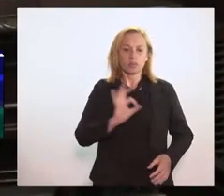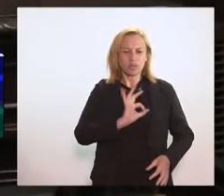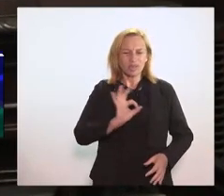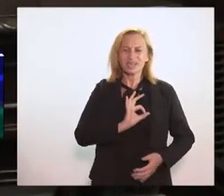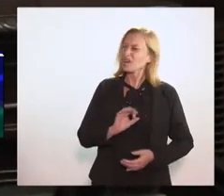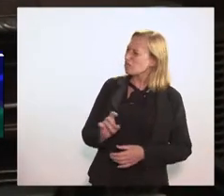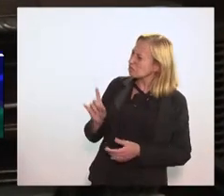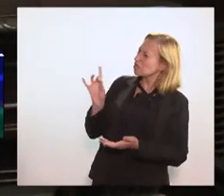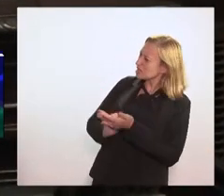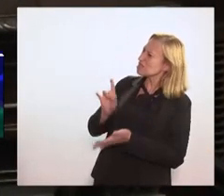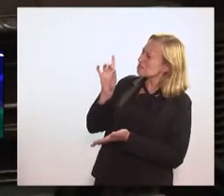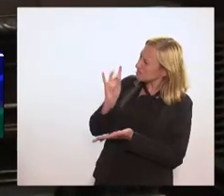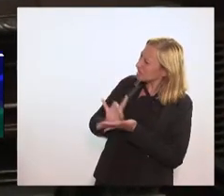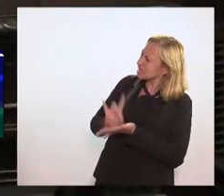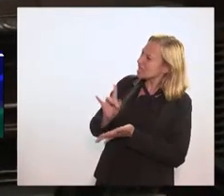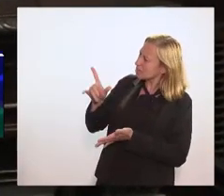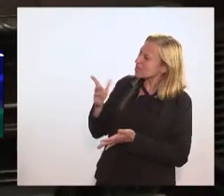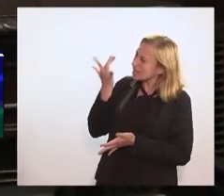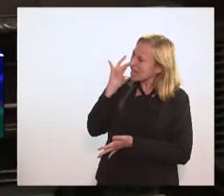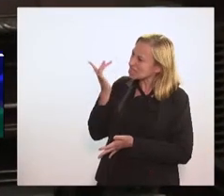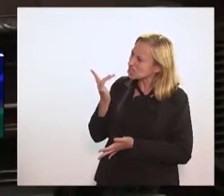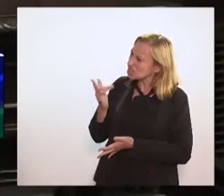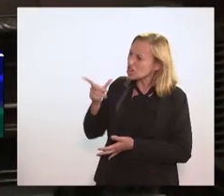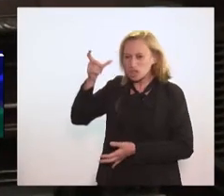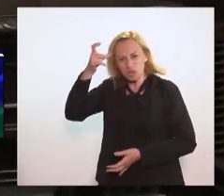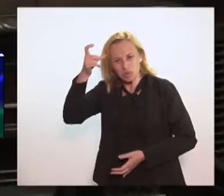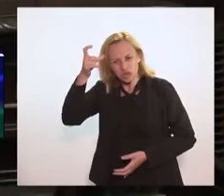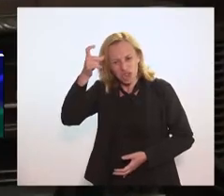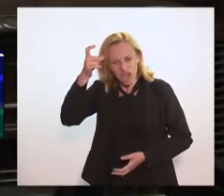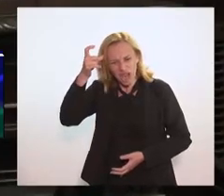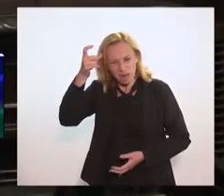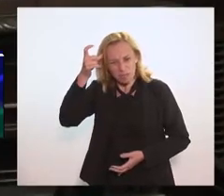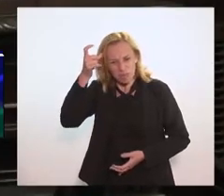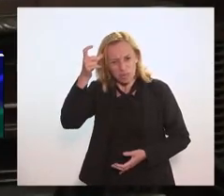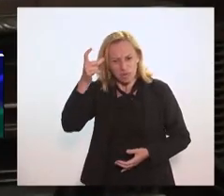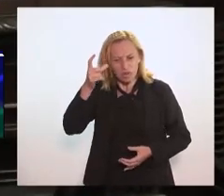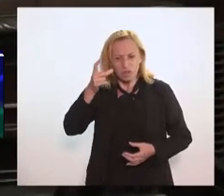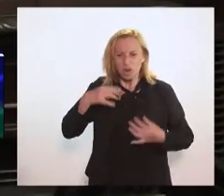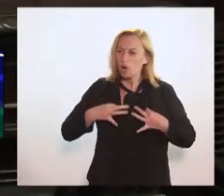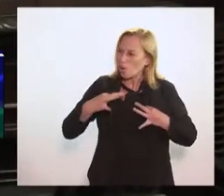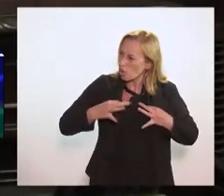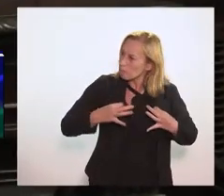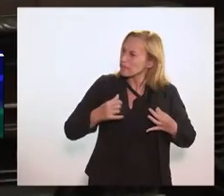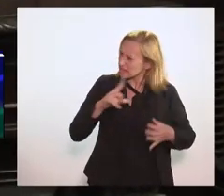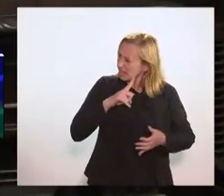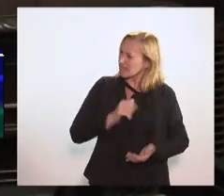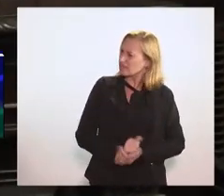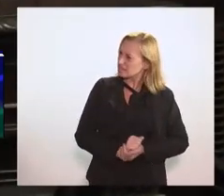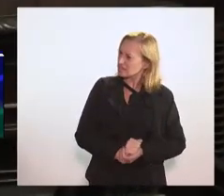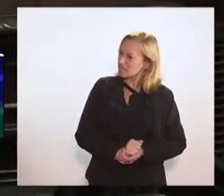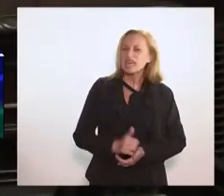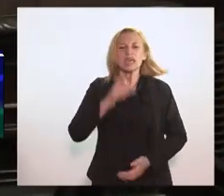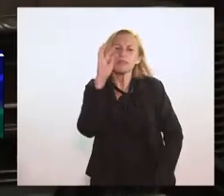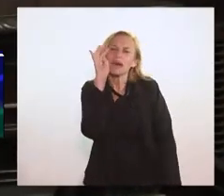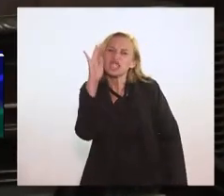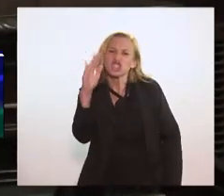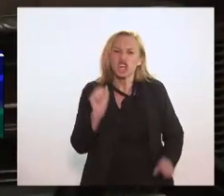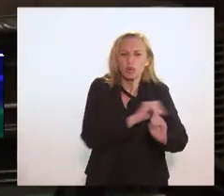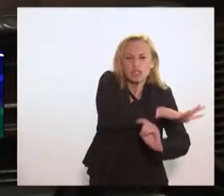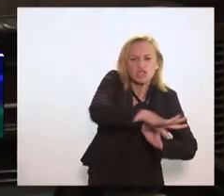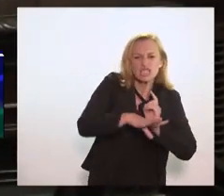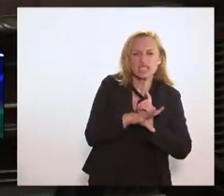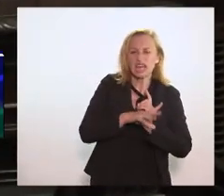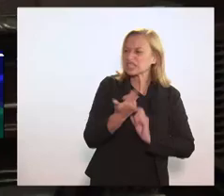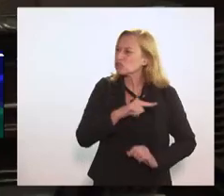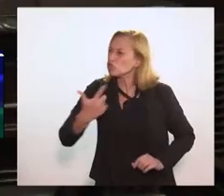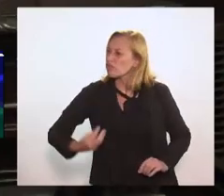excelências realmente acham que o diabo veste farda? Vossas excelências realmente conseguem imaginar uma sociedade sem a